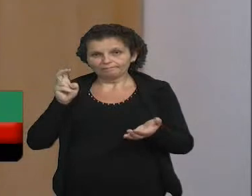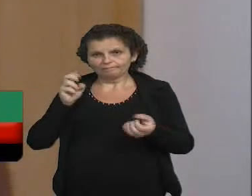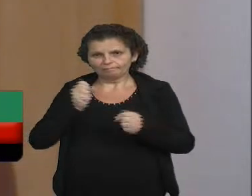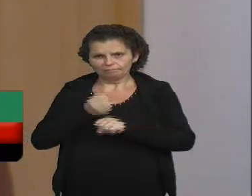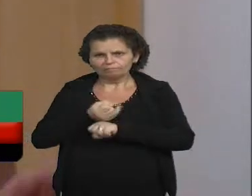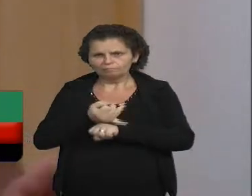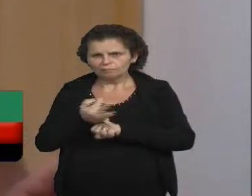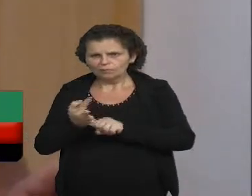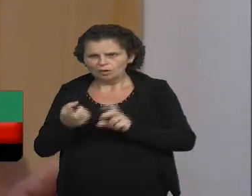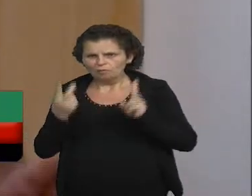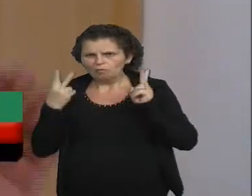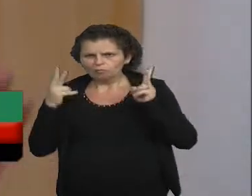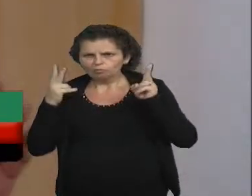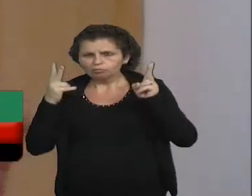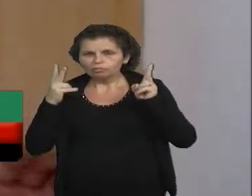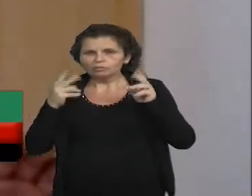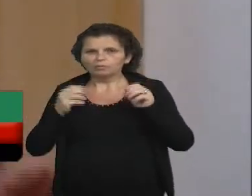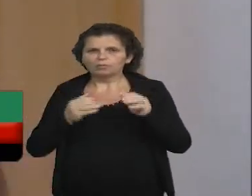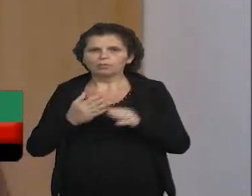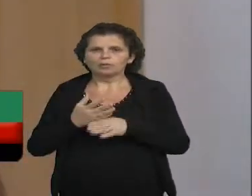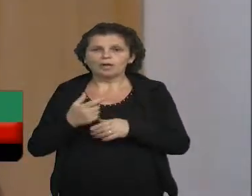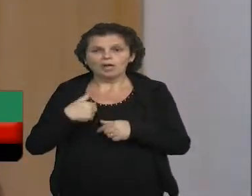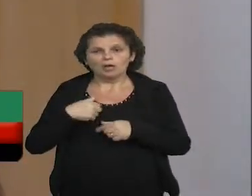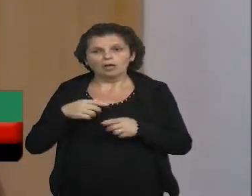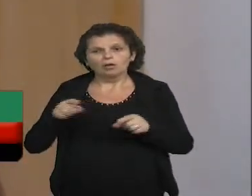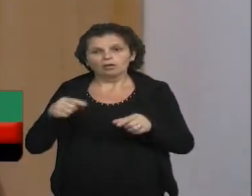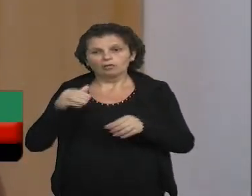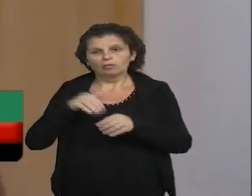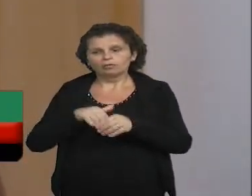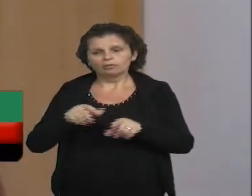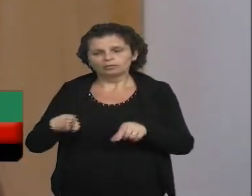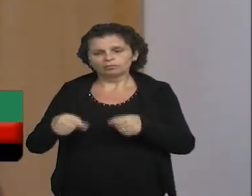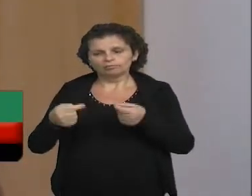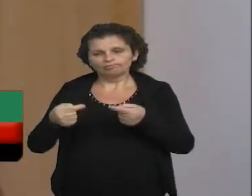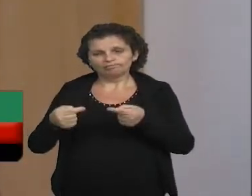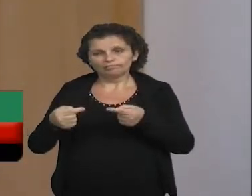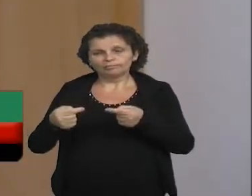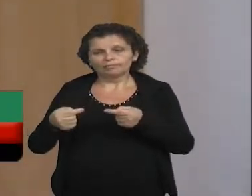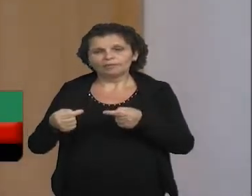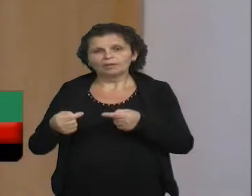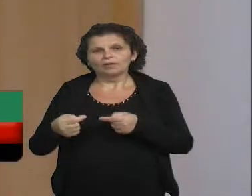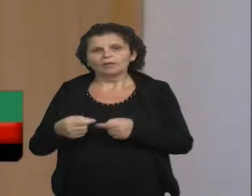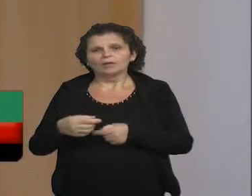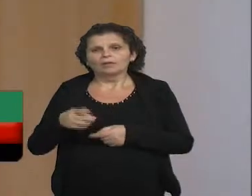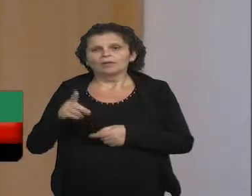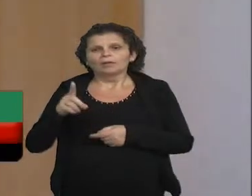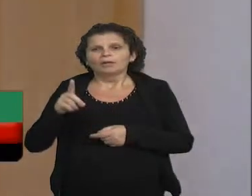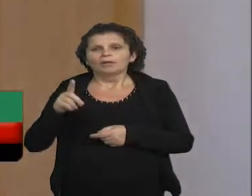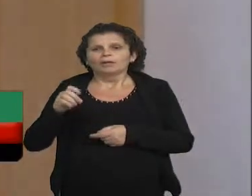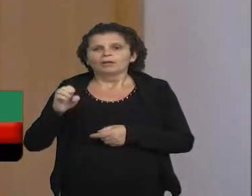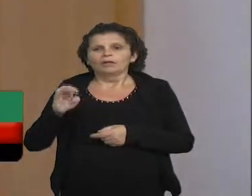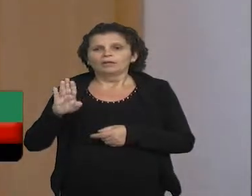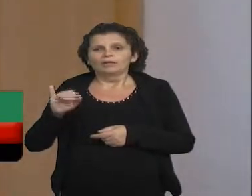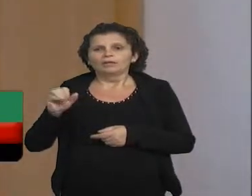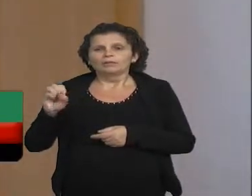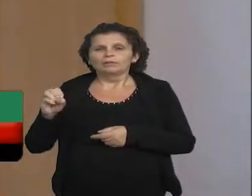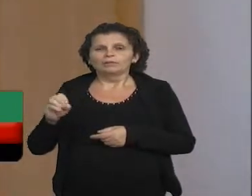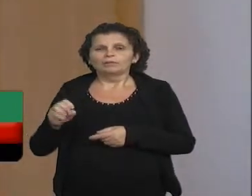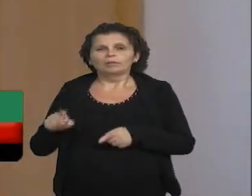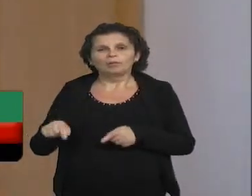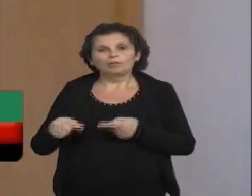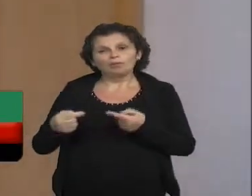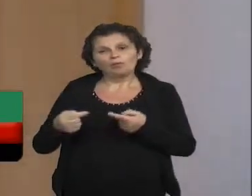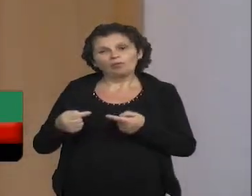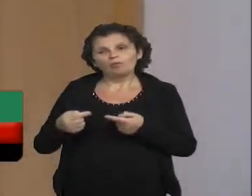democracia! Vocês aprovaram, eu votei contra. Então, eu tenho todo o direito de falar. O deputado veio aqui e falou que é contra,